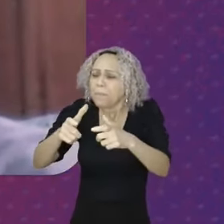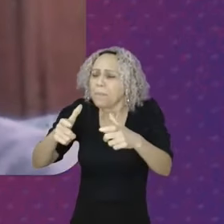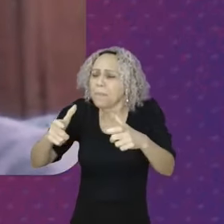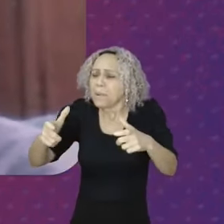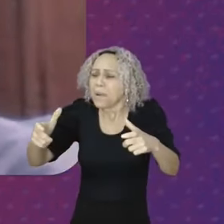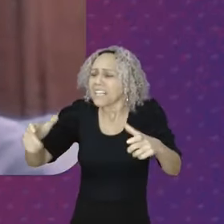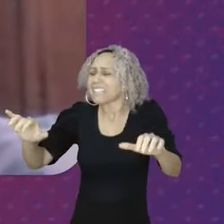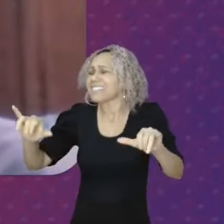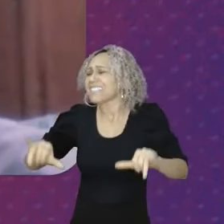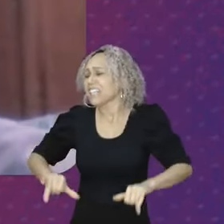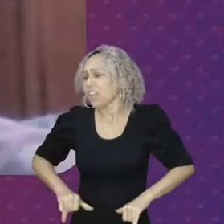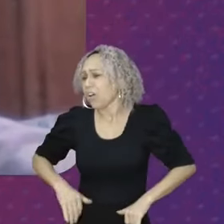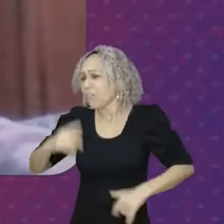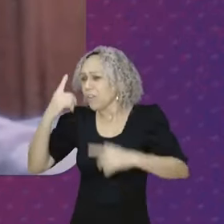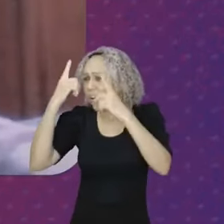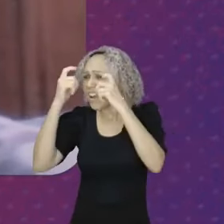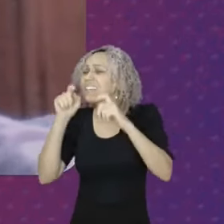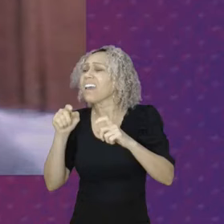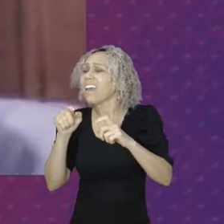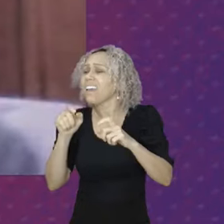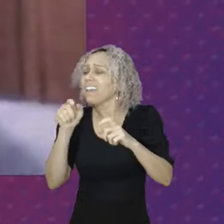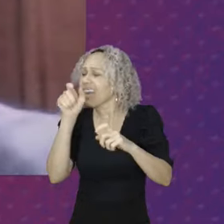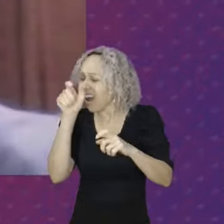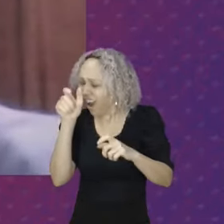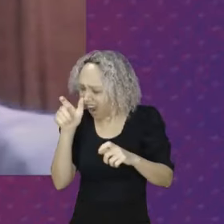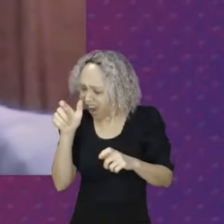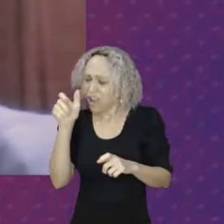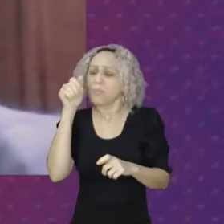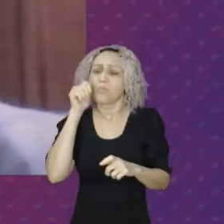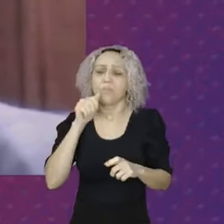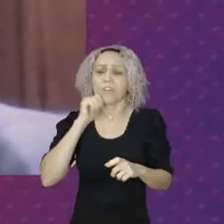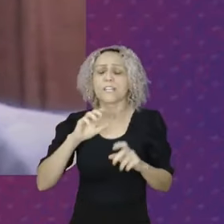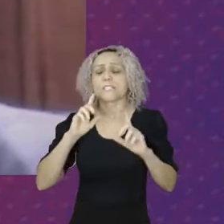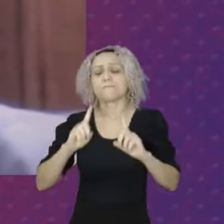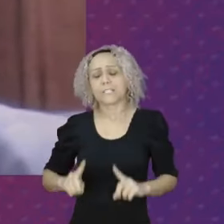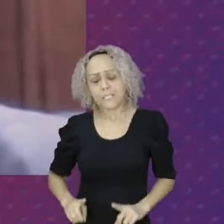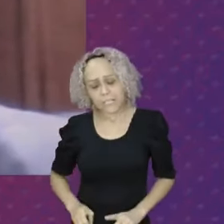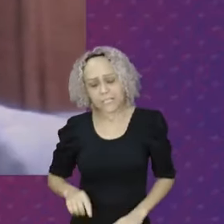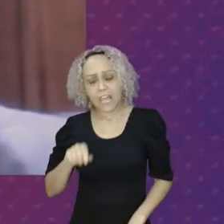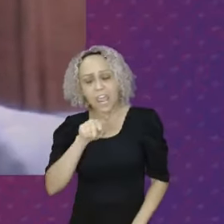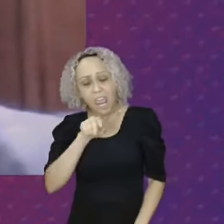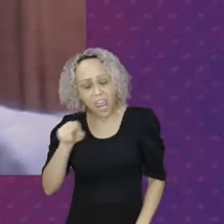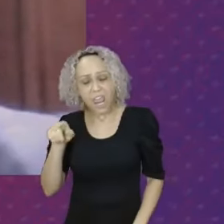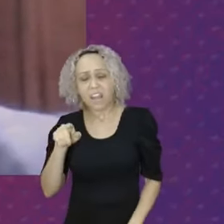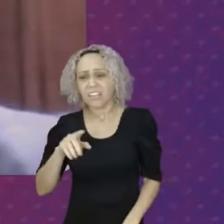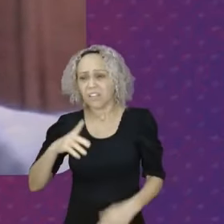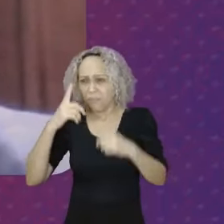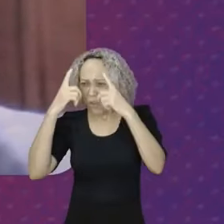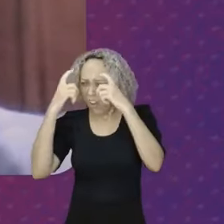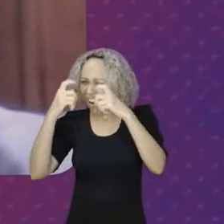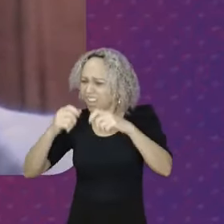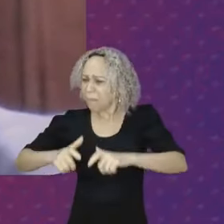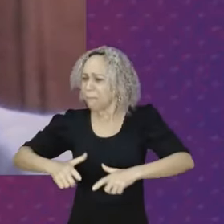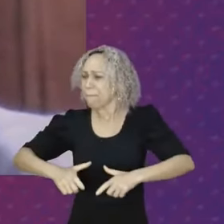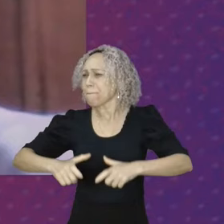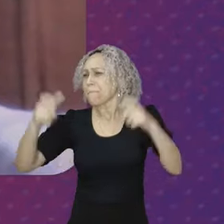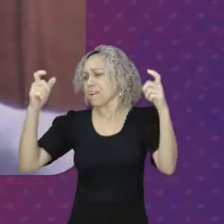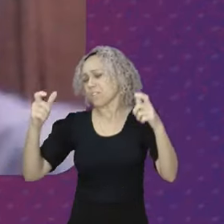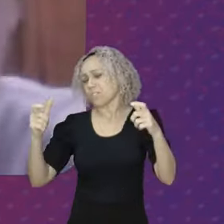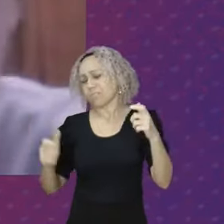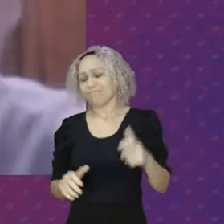que 58,6 até 59 dos casos eh no ano de noo no ano anterior a isso 2020